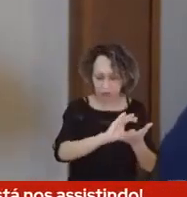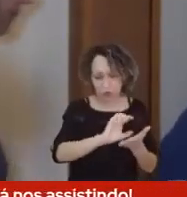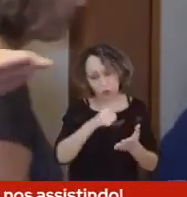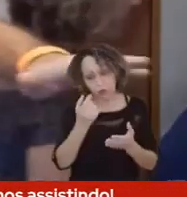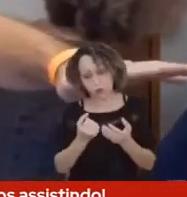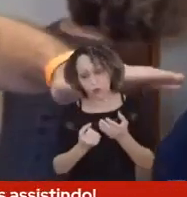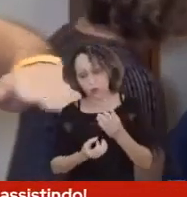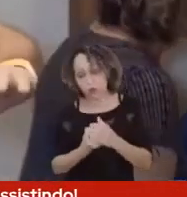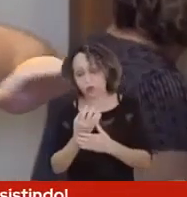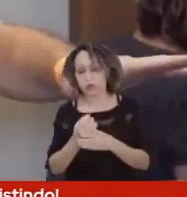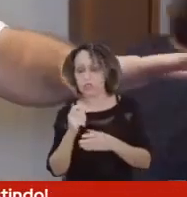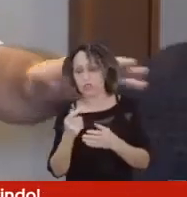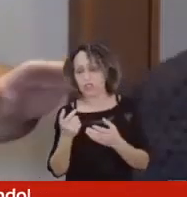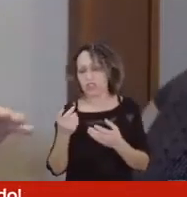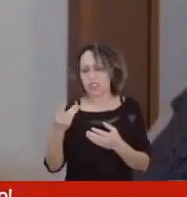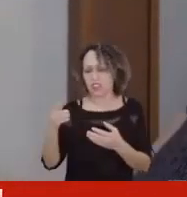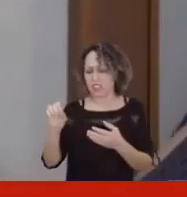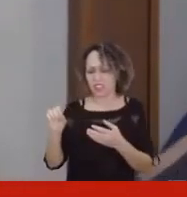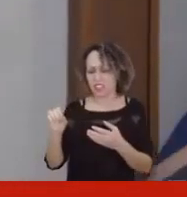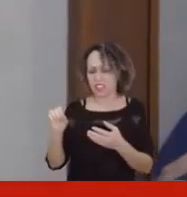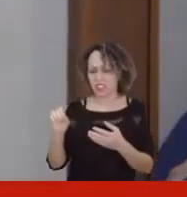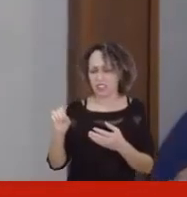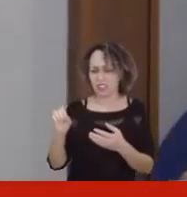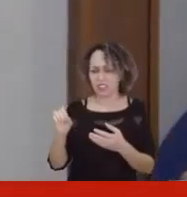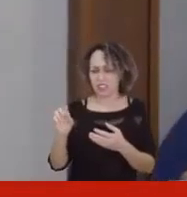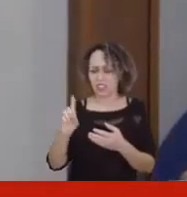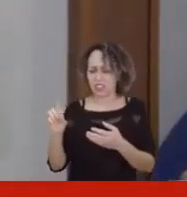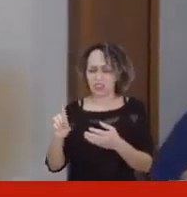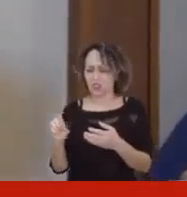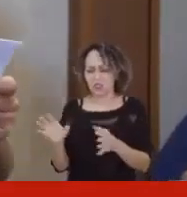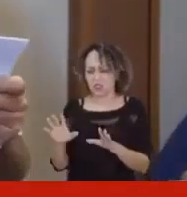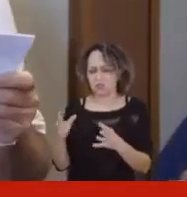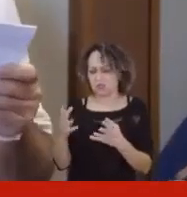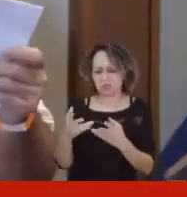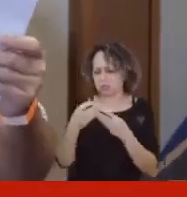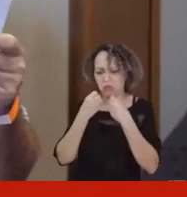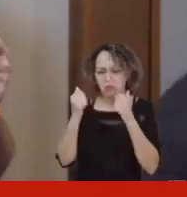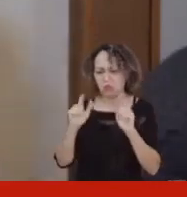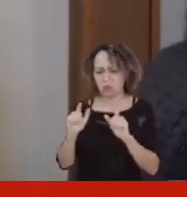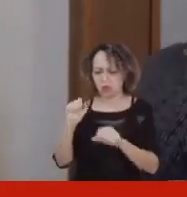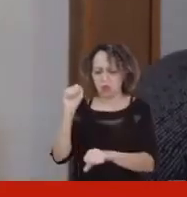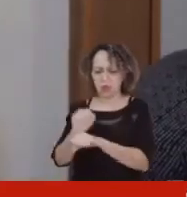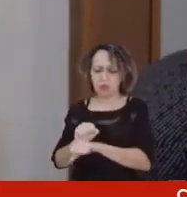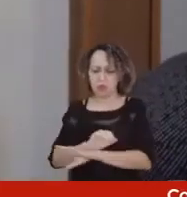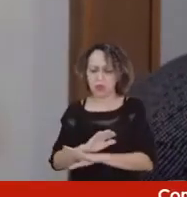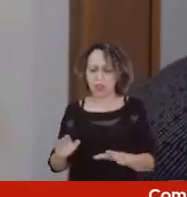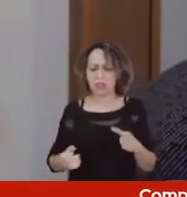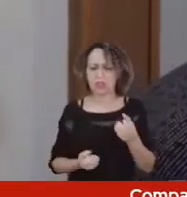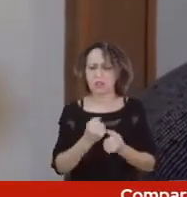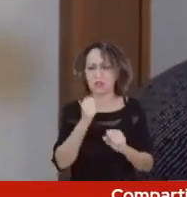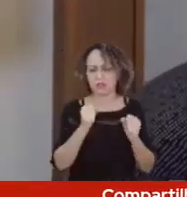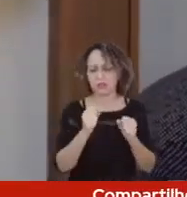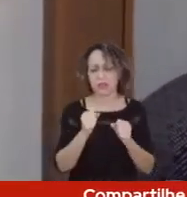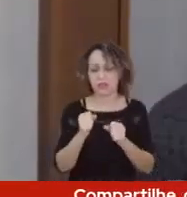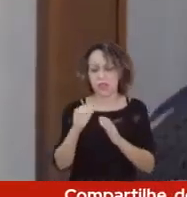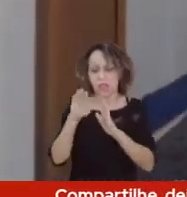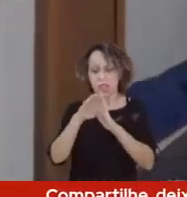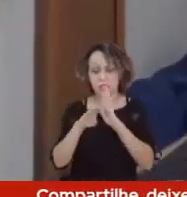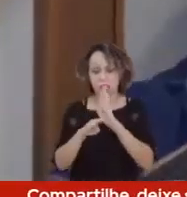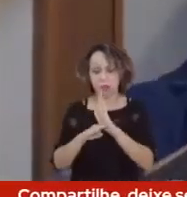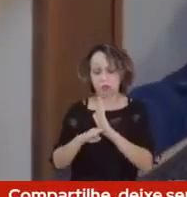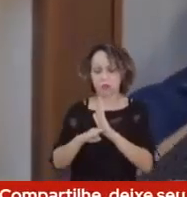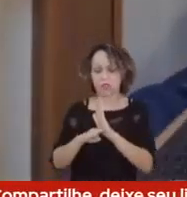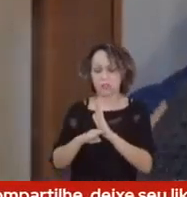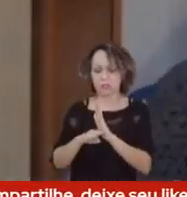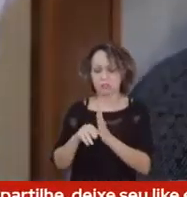for rentável, eu não faço ele, eu paro de produzir. Esse é o plano de resiliência adotado pela Petrobras. O que acontece com relação a isso? Eu paro de